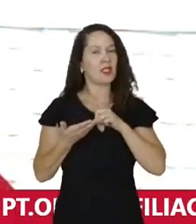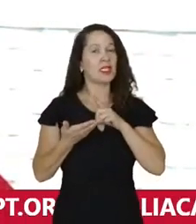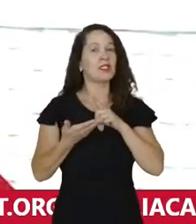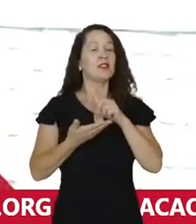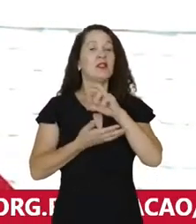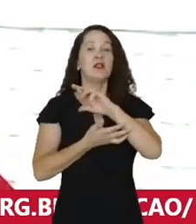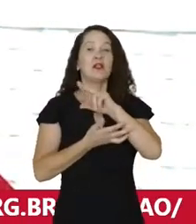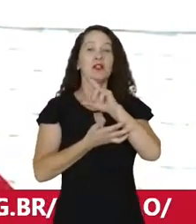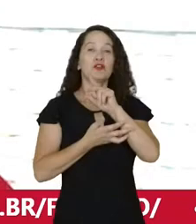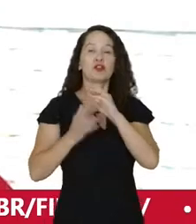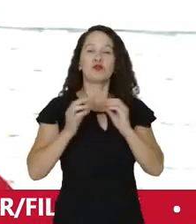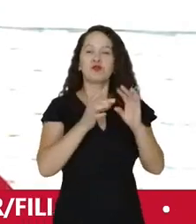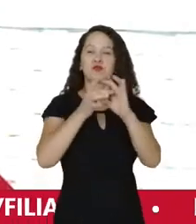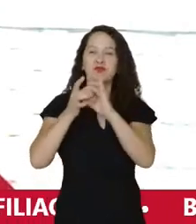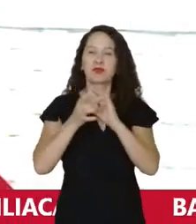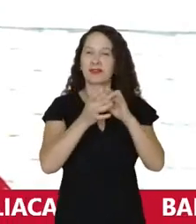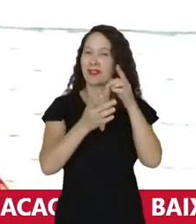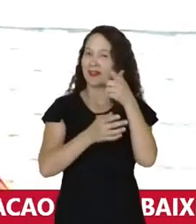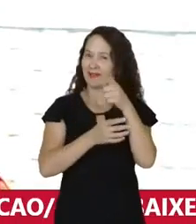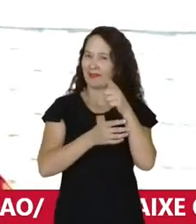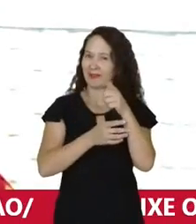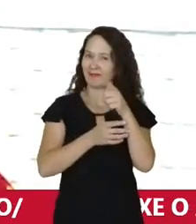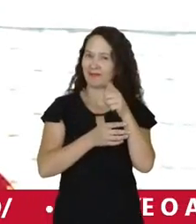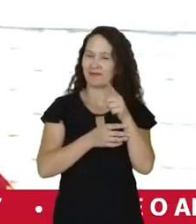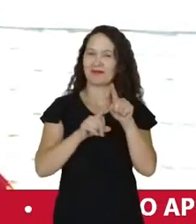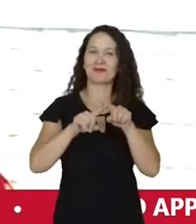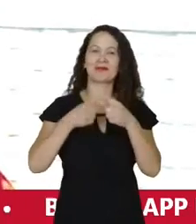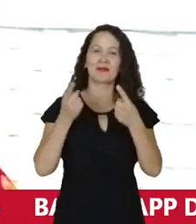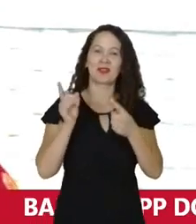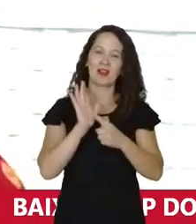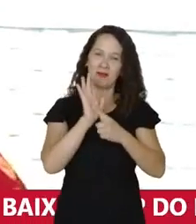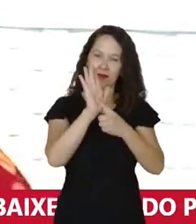não são unilaterais, eles também trazem